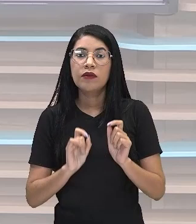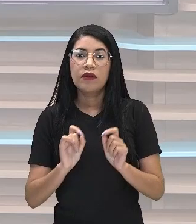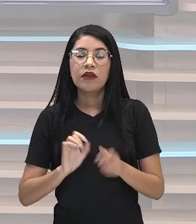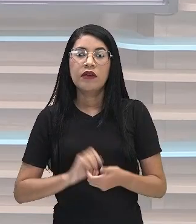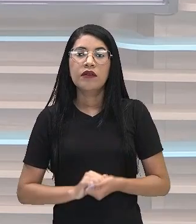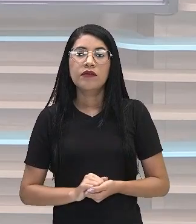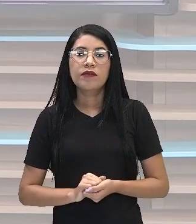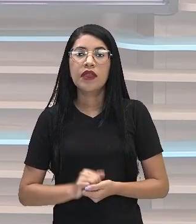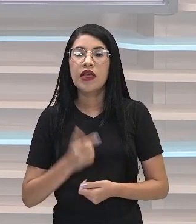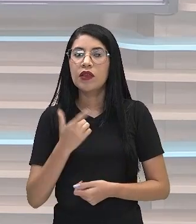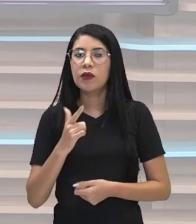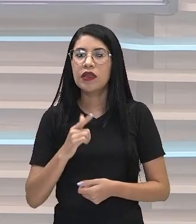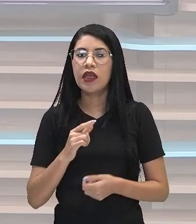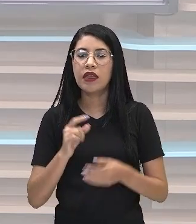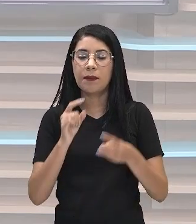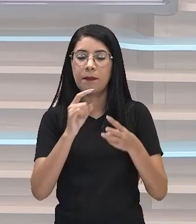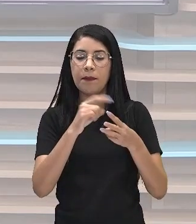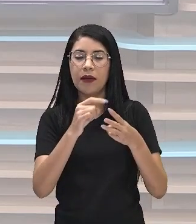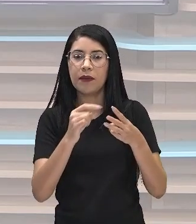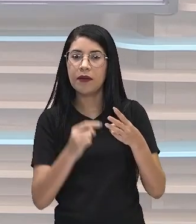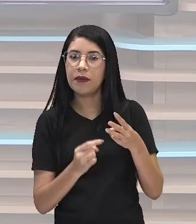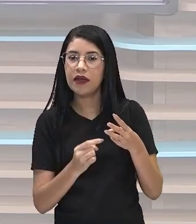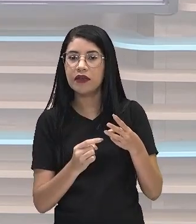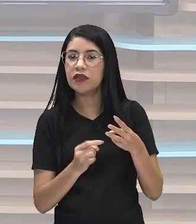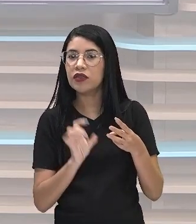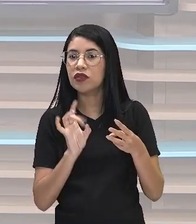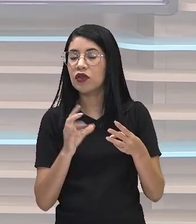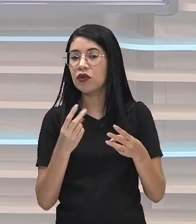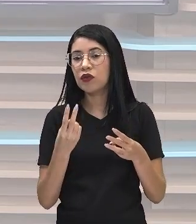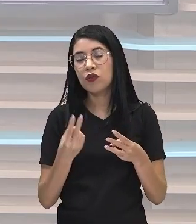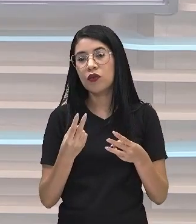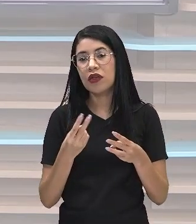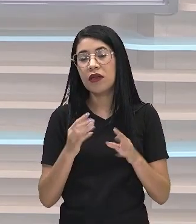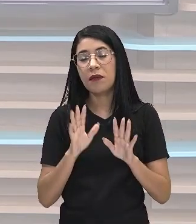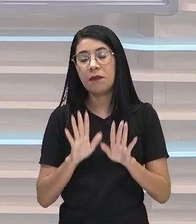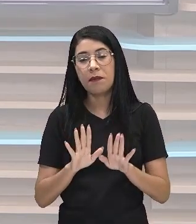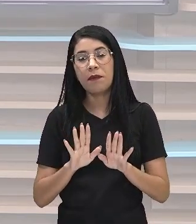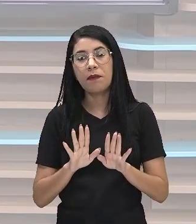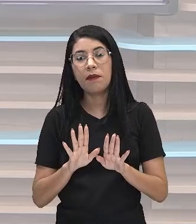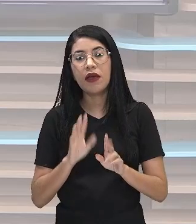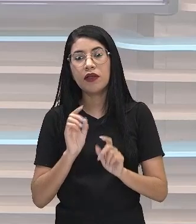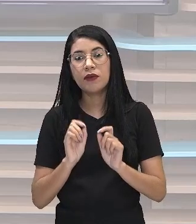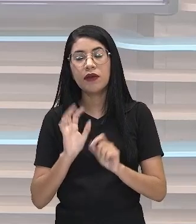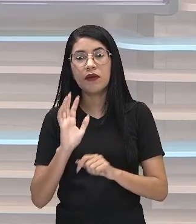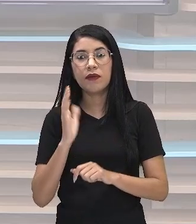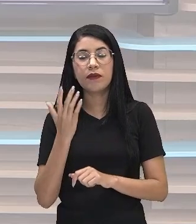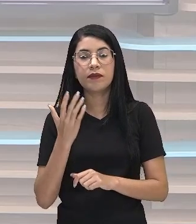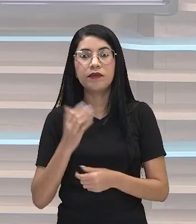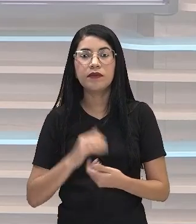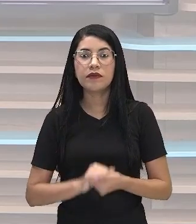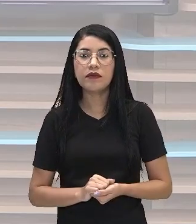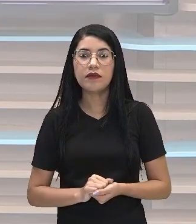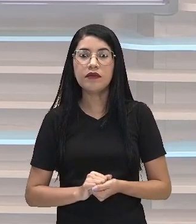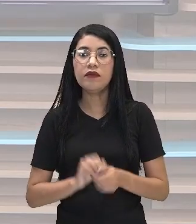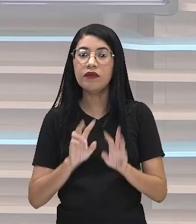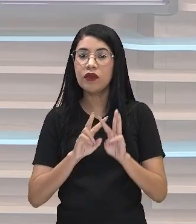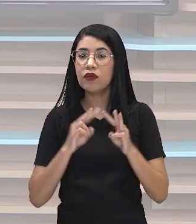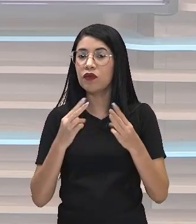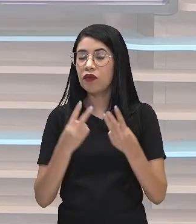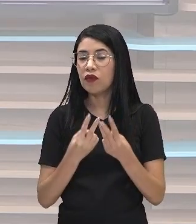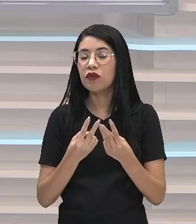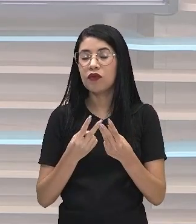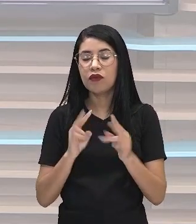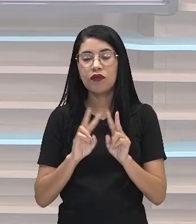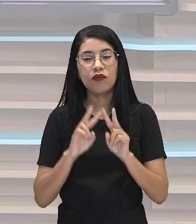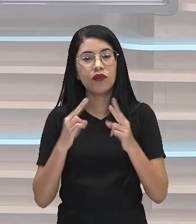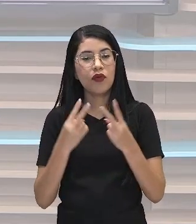me dar as 3 medidas, vai me dar só 2, mas também em compensação, né, vai me dar o volume. Né? E qual